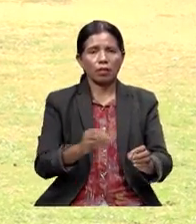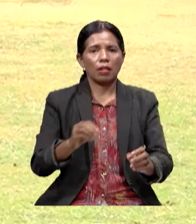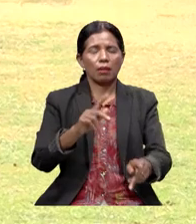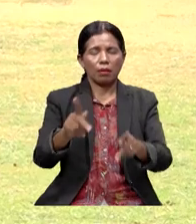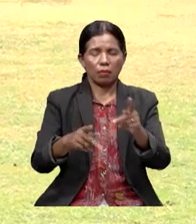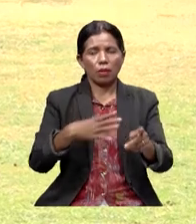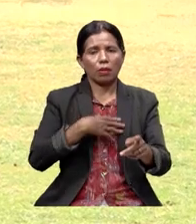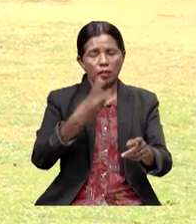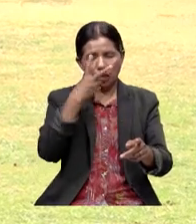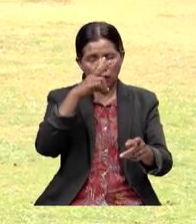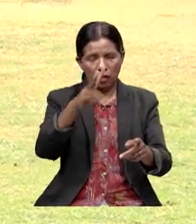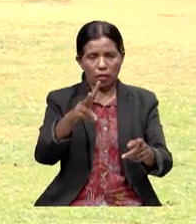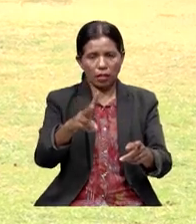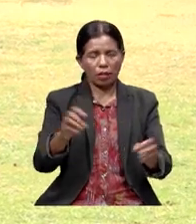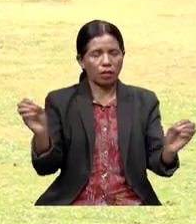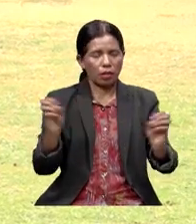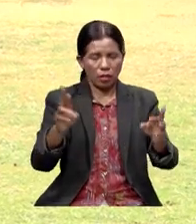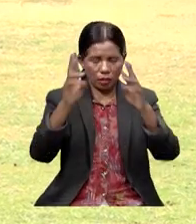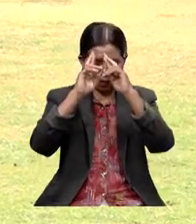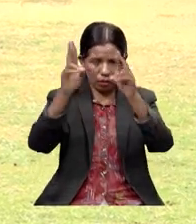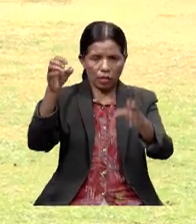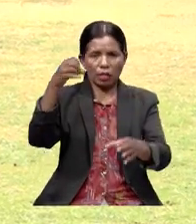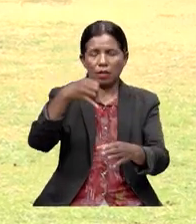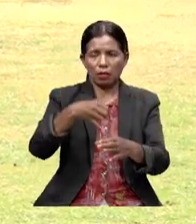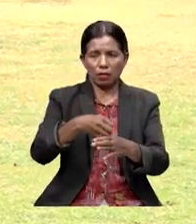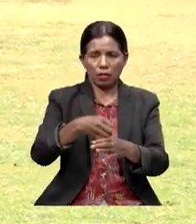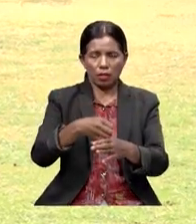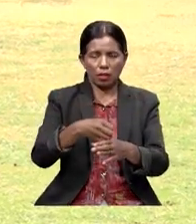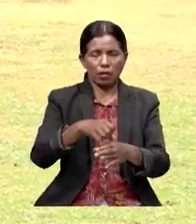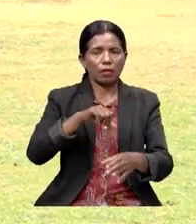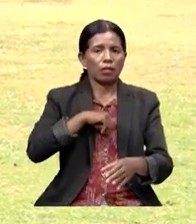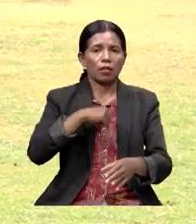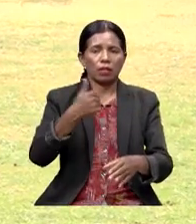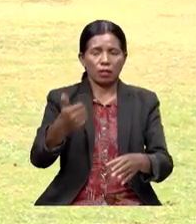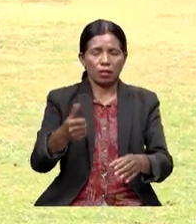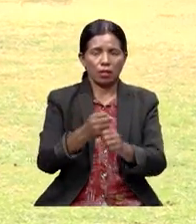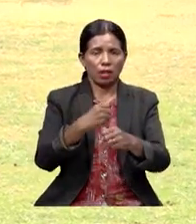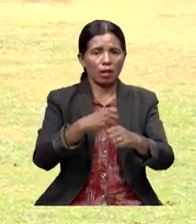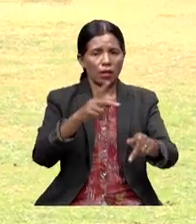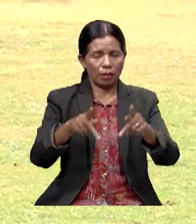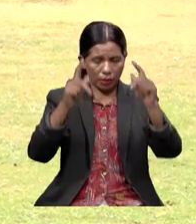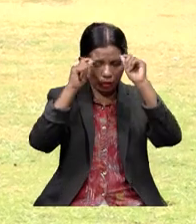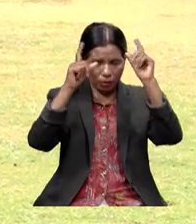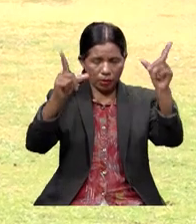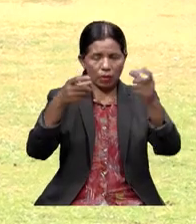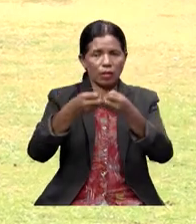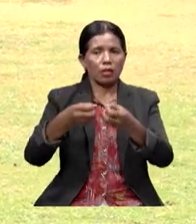materialista, imaturidade, inclui arrogância, orihalo timoroan sira,